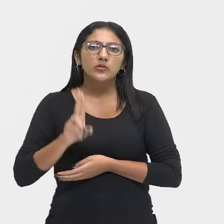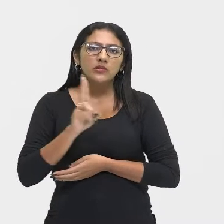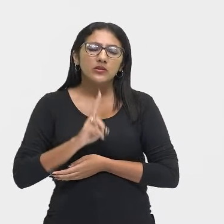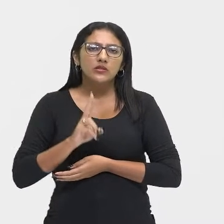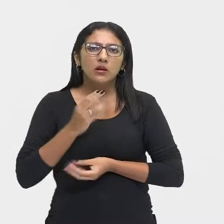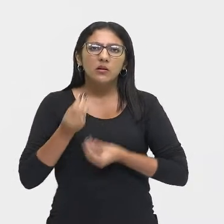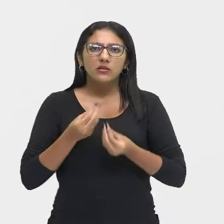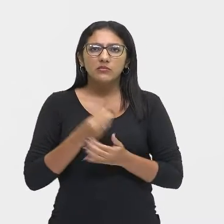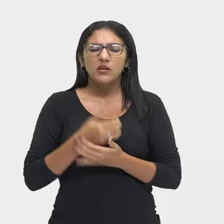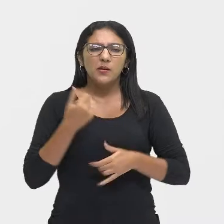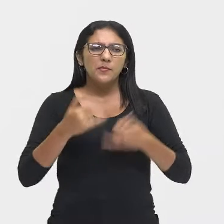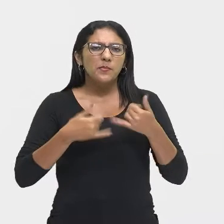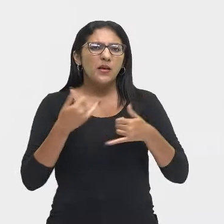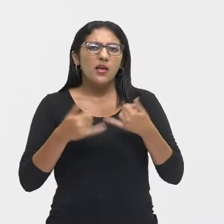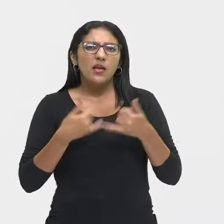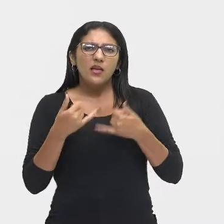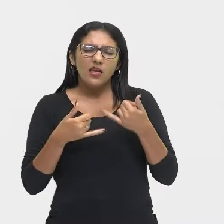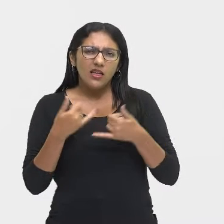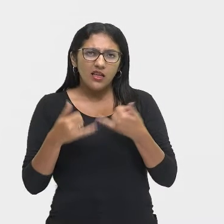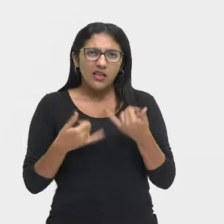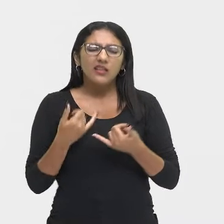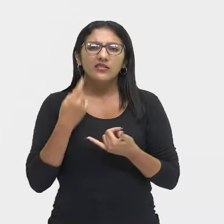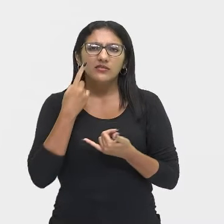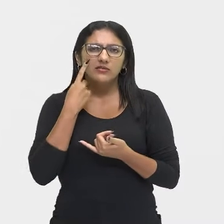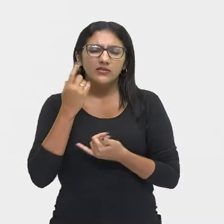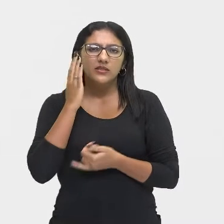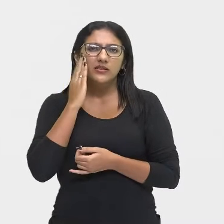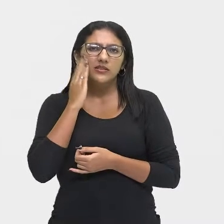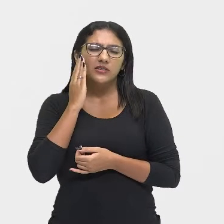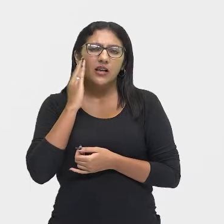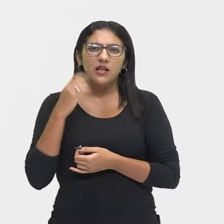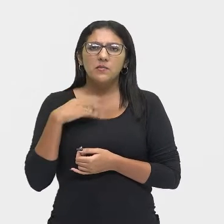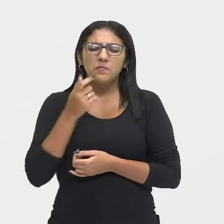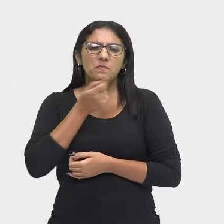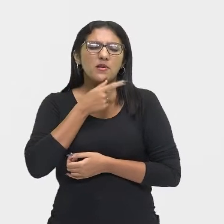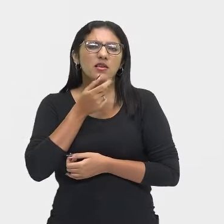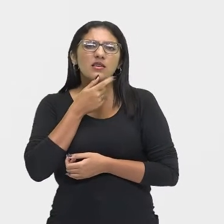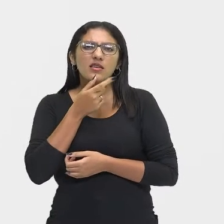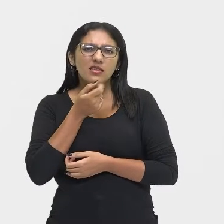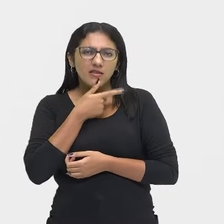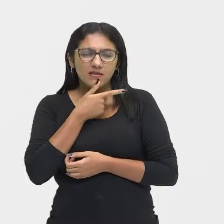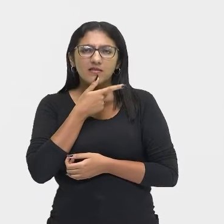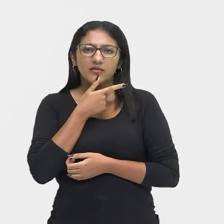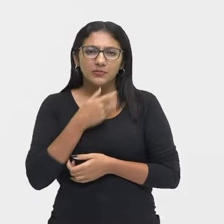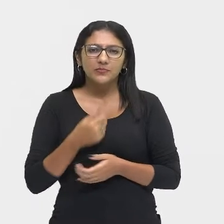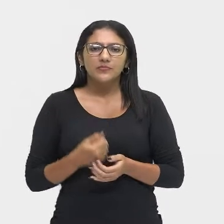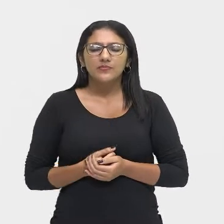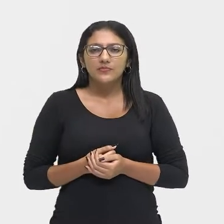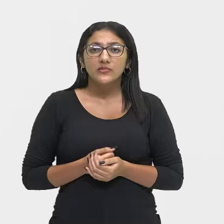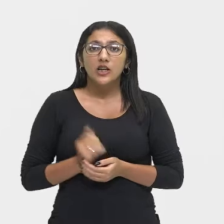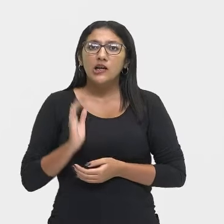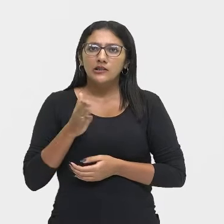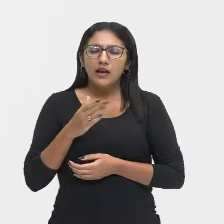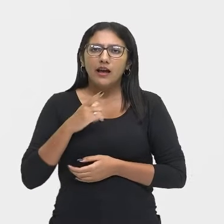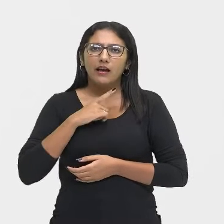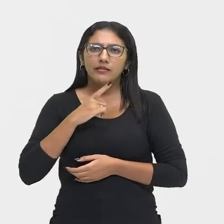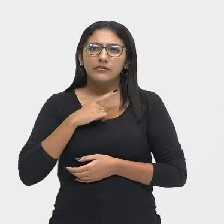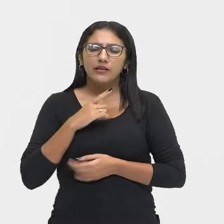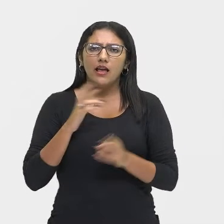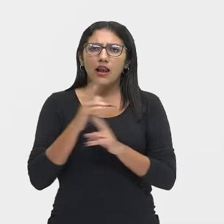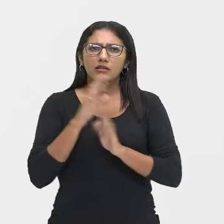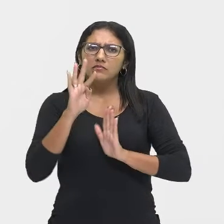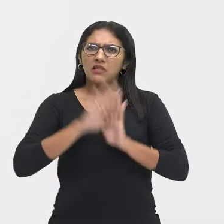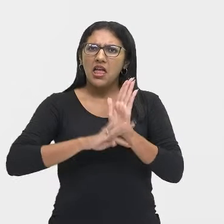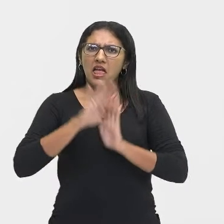de brincadeiras, né? Aquelas conhecidas como trollagens. Então, já que são textos que são enviados para